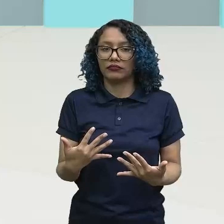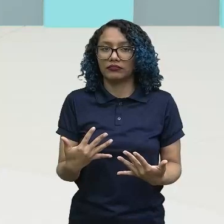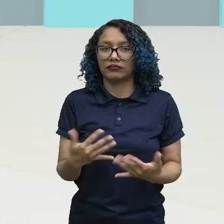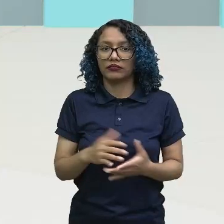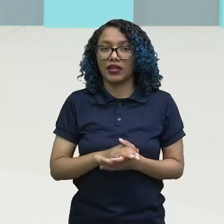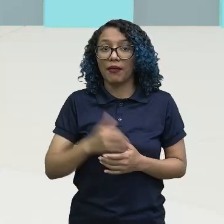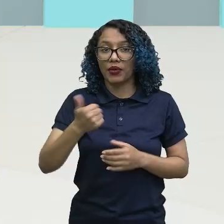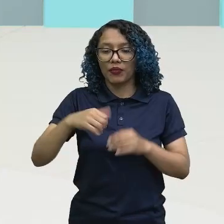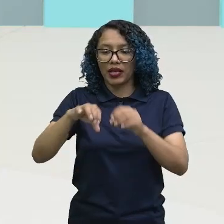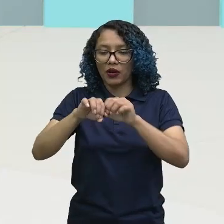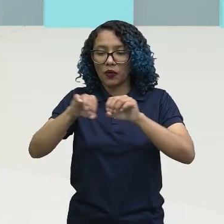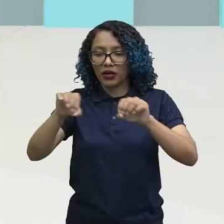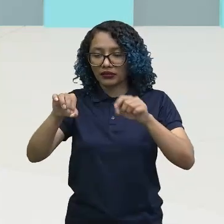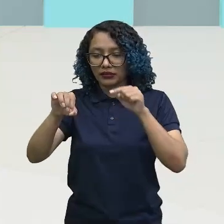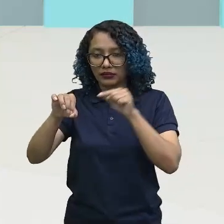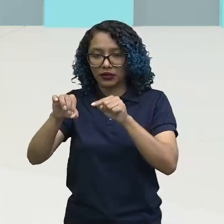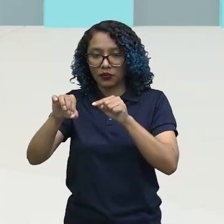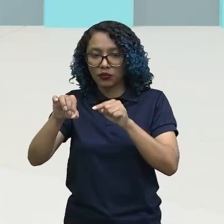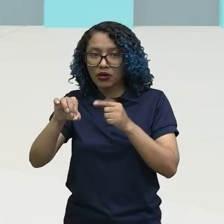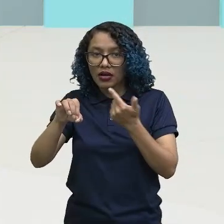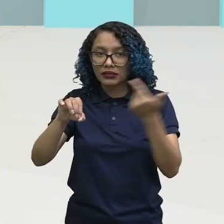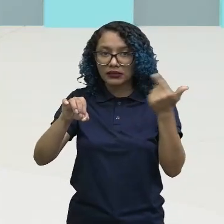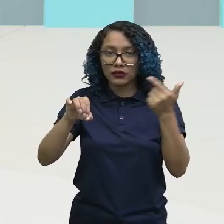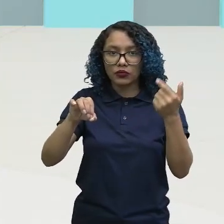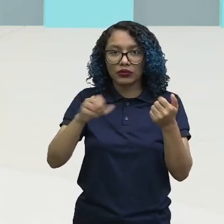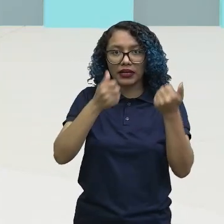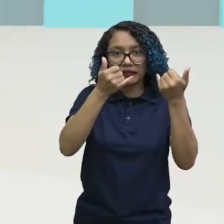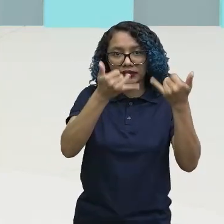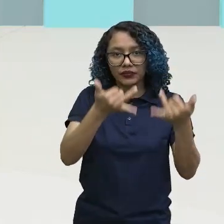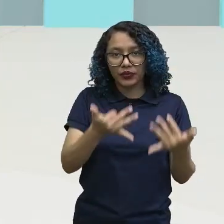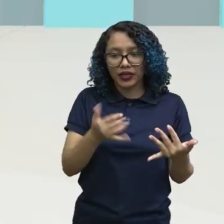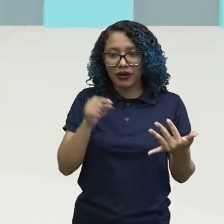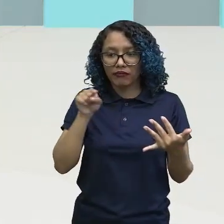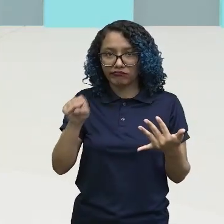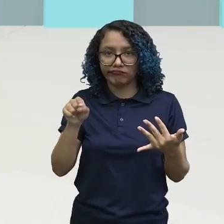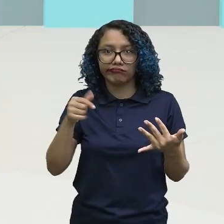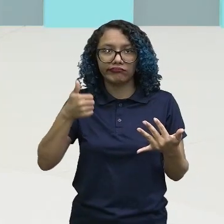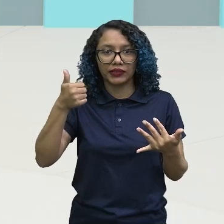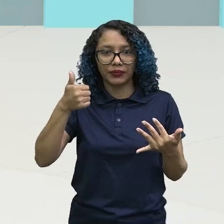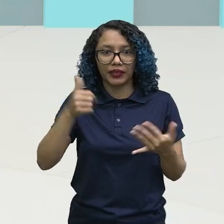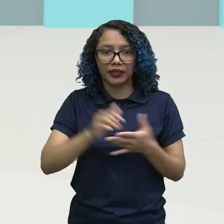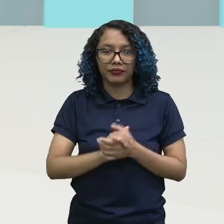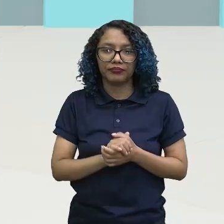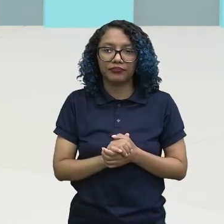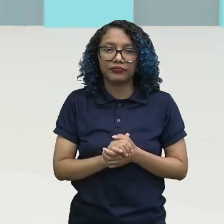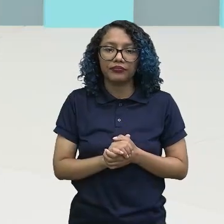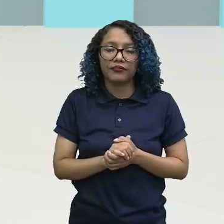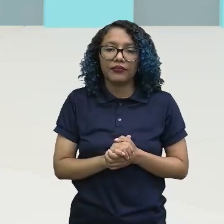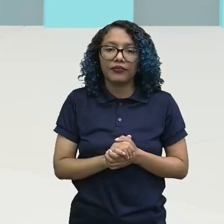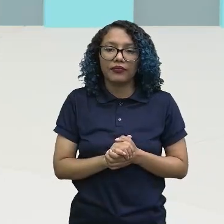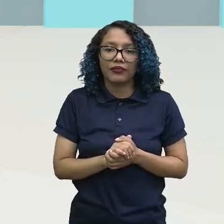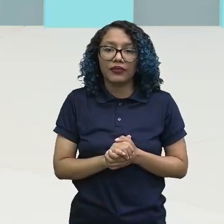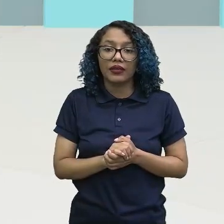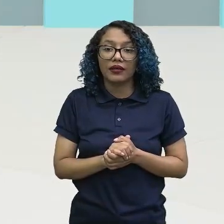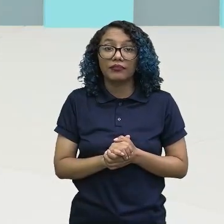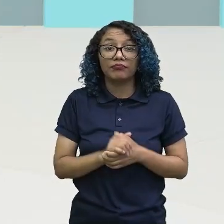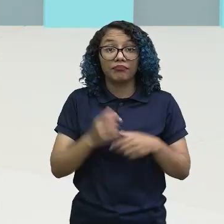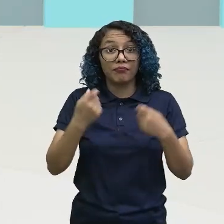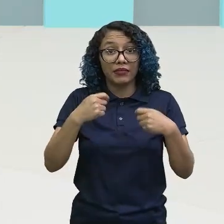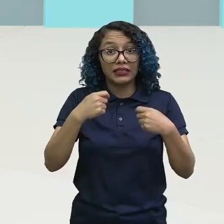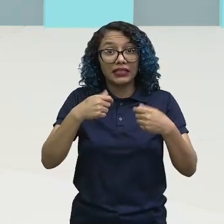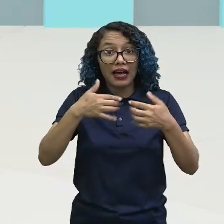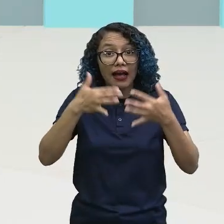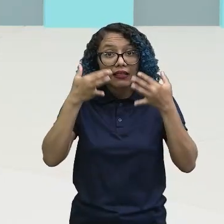colocado na primeira oração. Vamos ver o exemplo. Nós temos que observar sempre o que está colocado na primeira